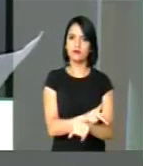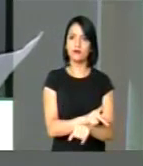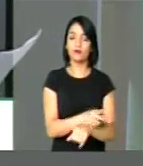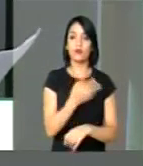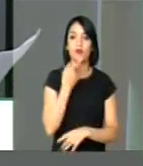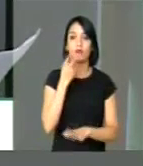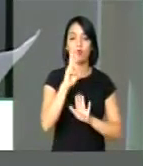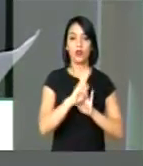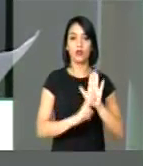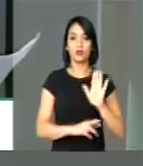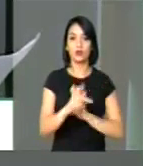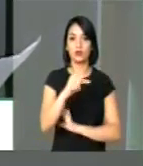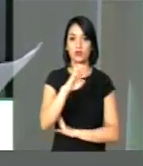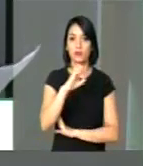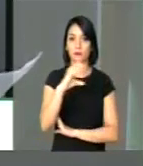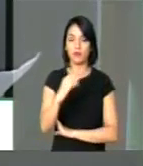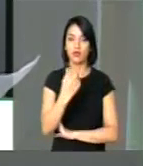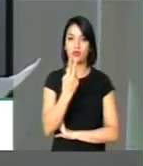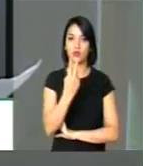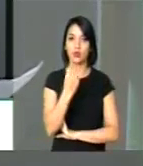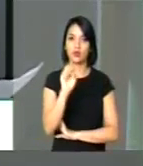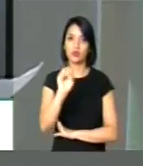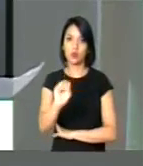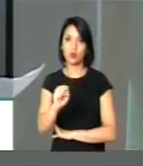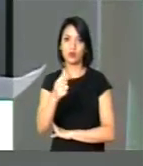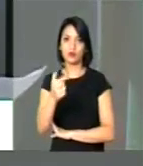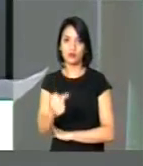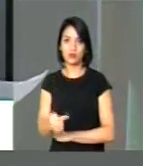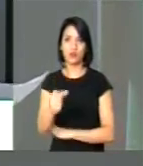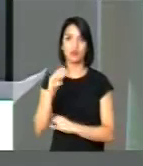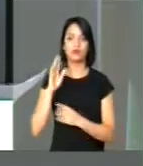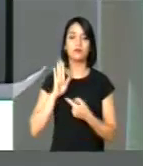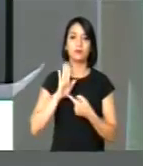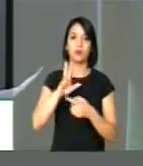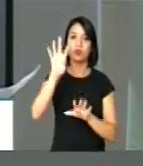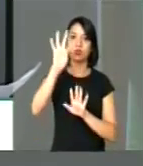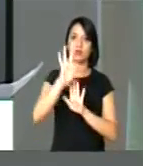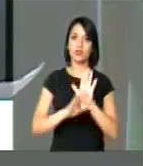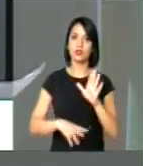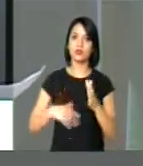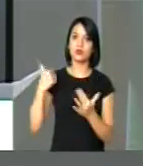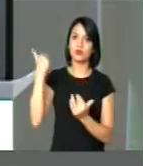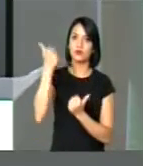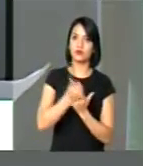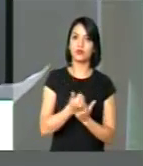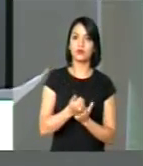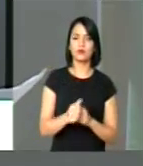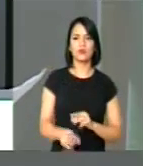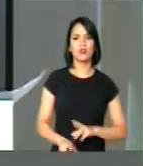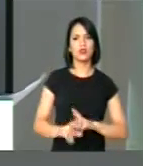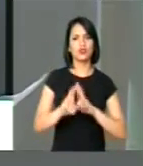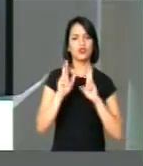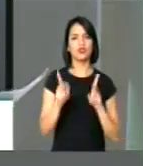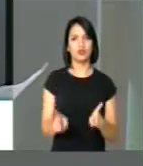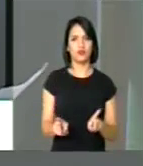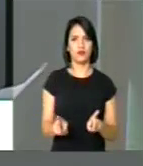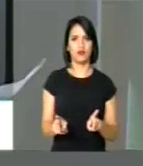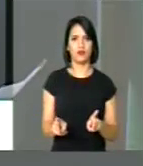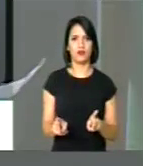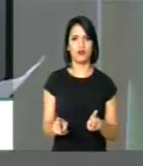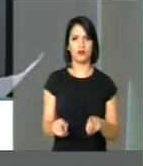da PEC 287 apresenta um substitutivo, um tanto diferente do que veio a